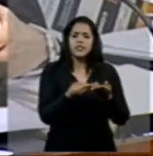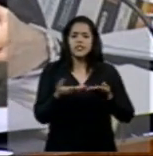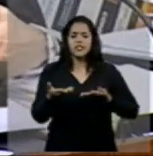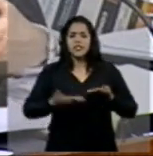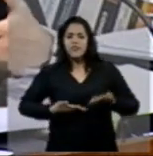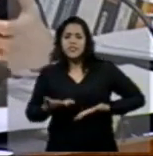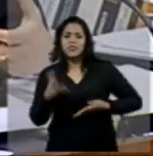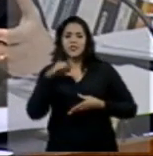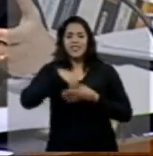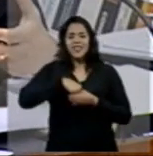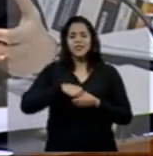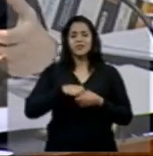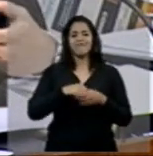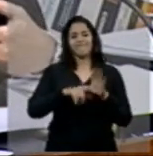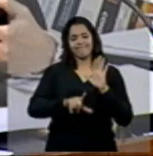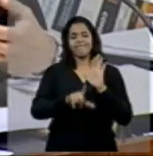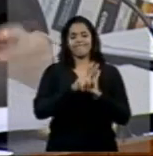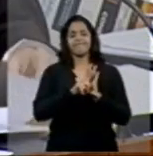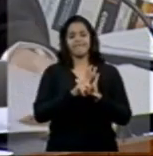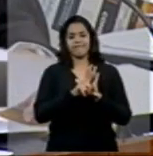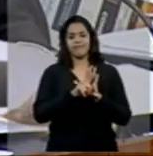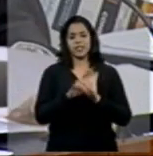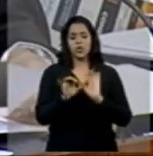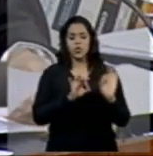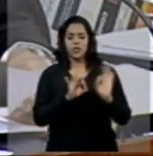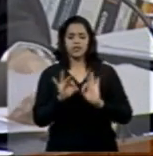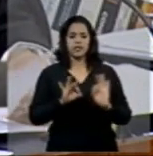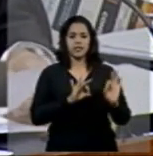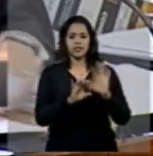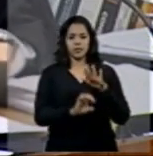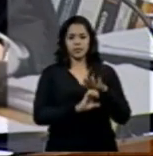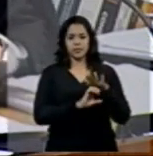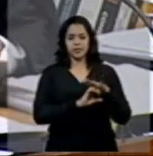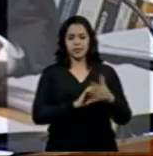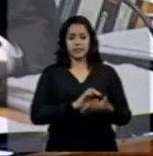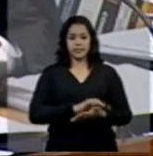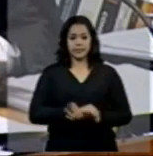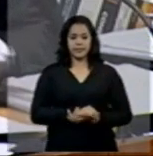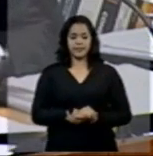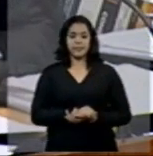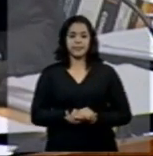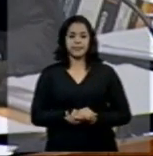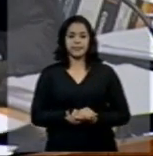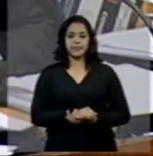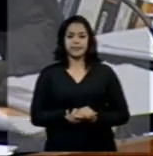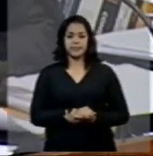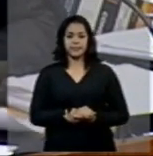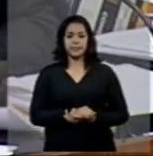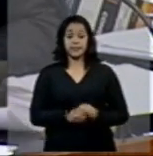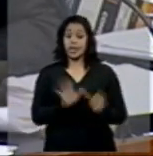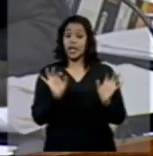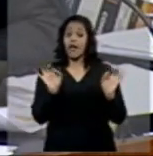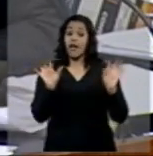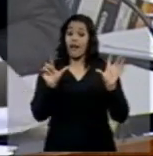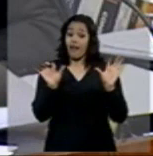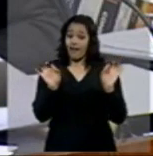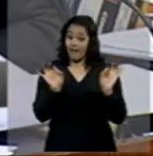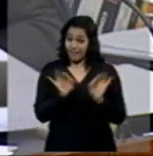das opções lícitas de organização empresarial. Para